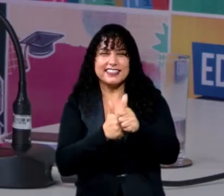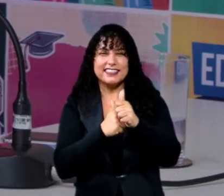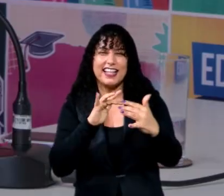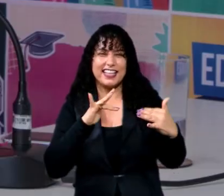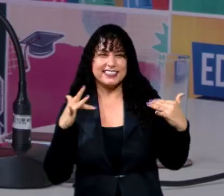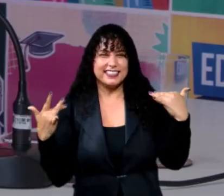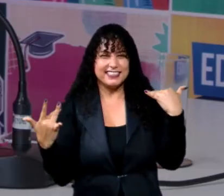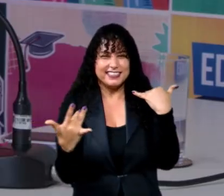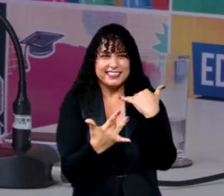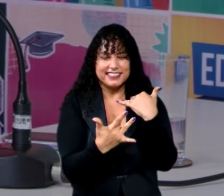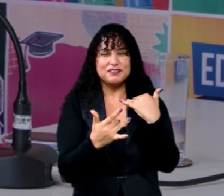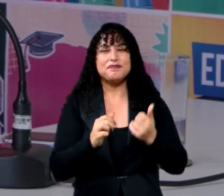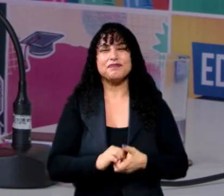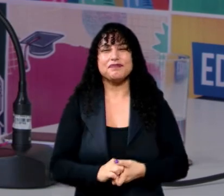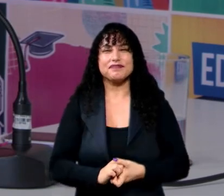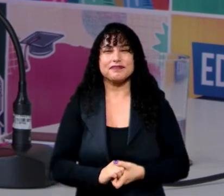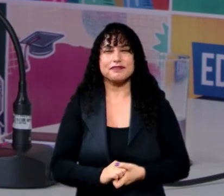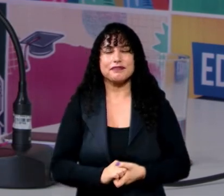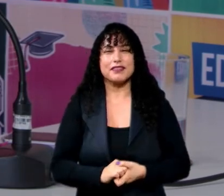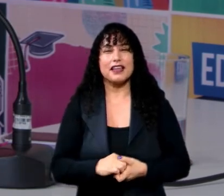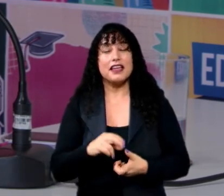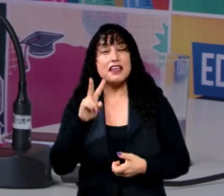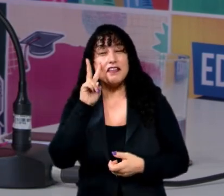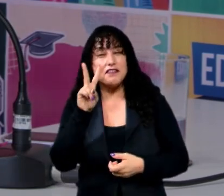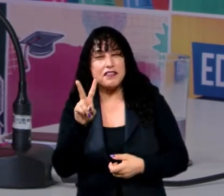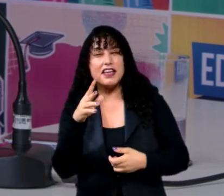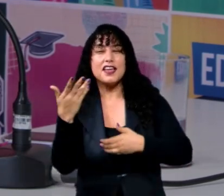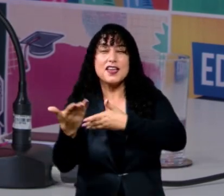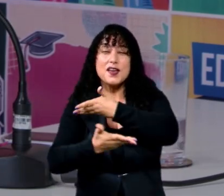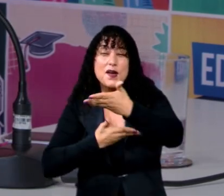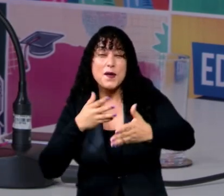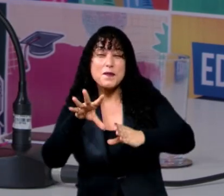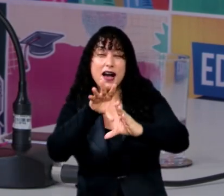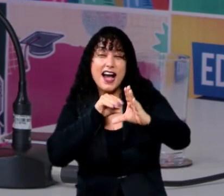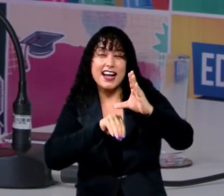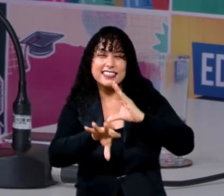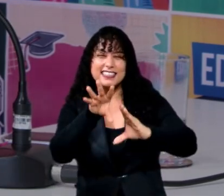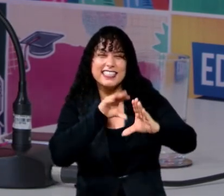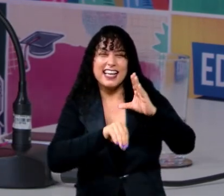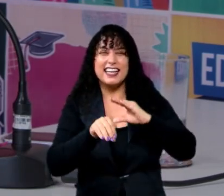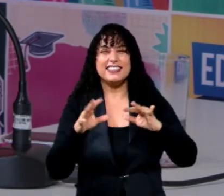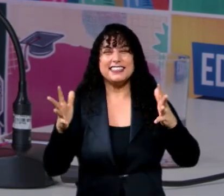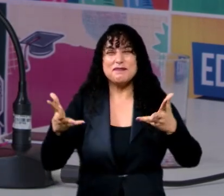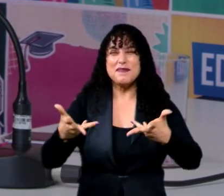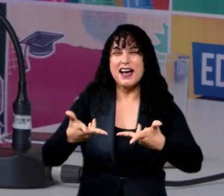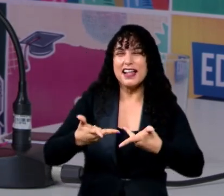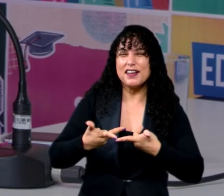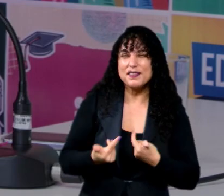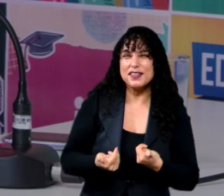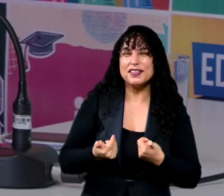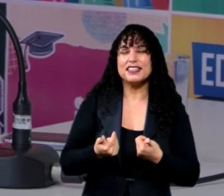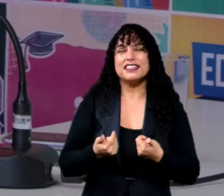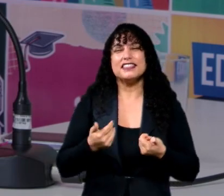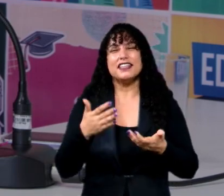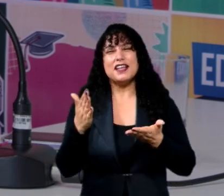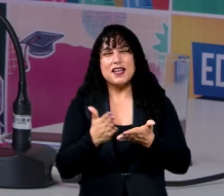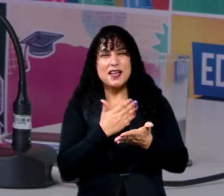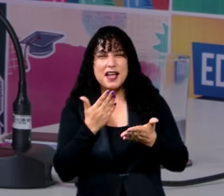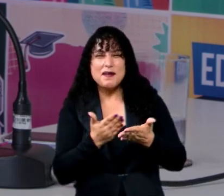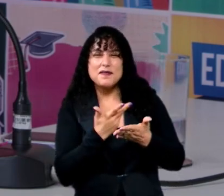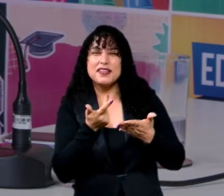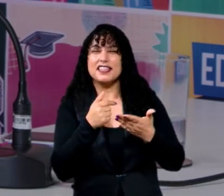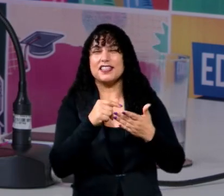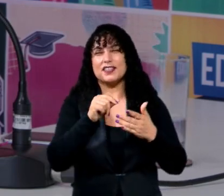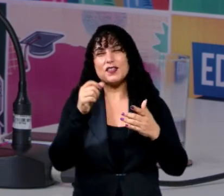redes sociais e rever e compartilhar esse primoroso capítulo, episódio